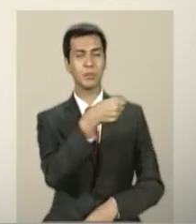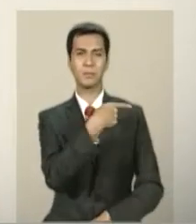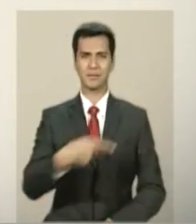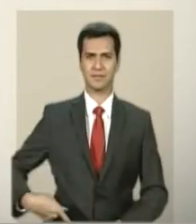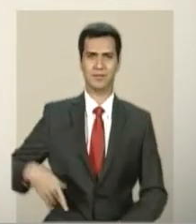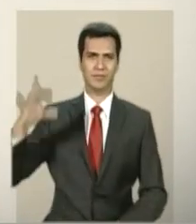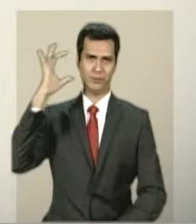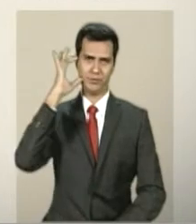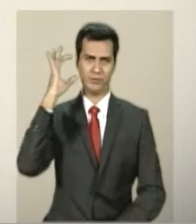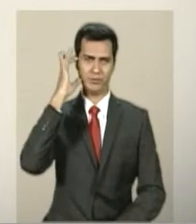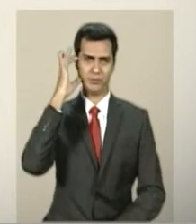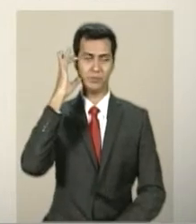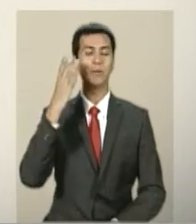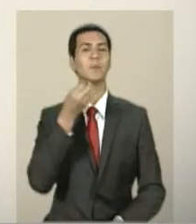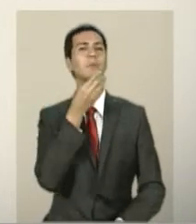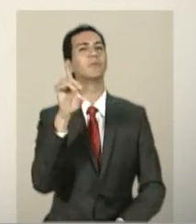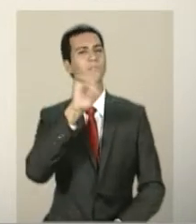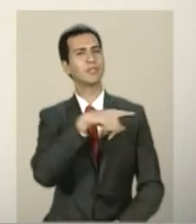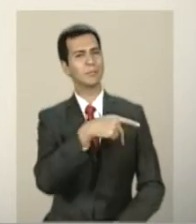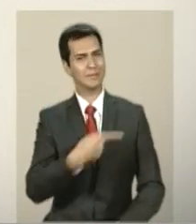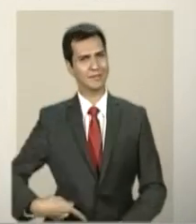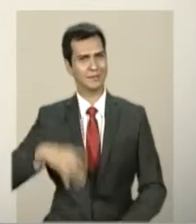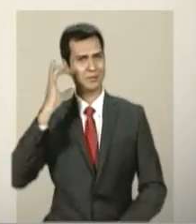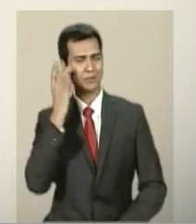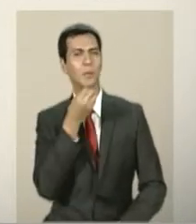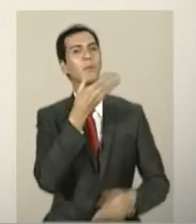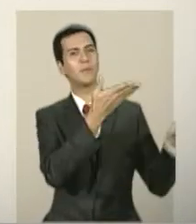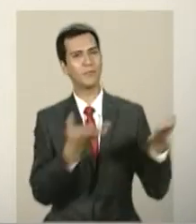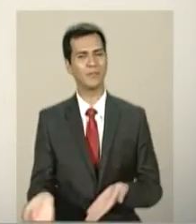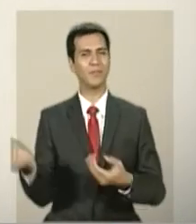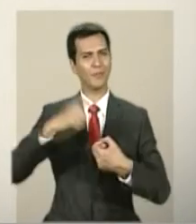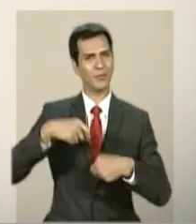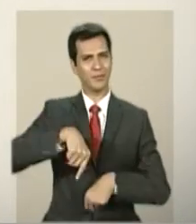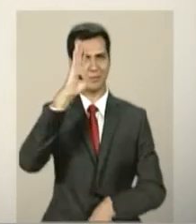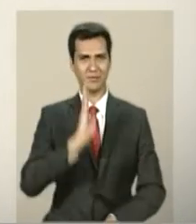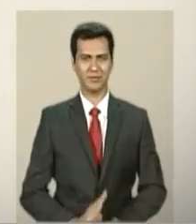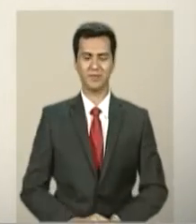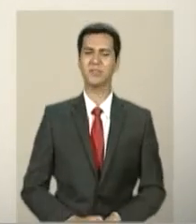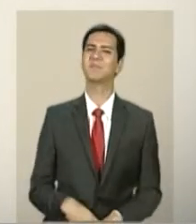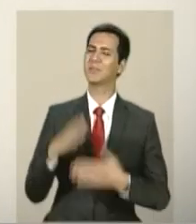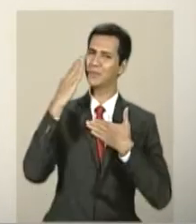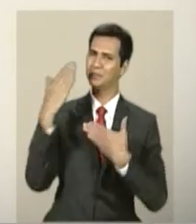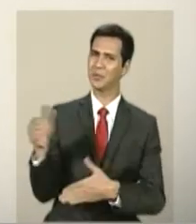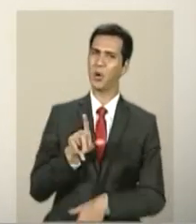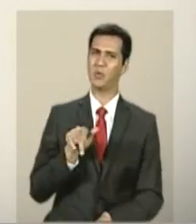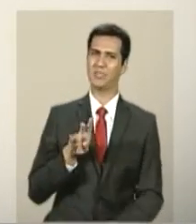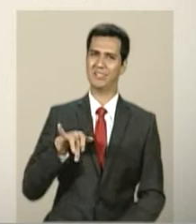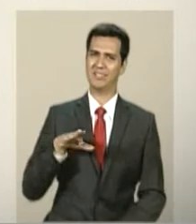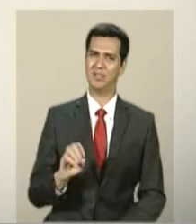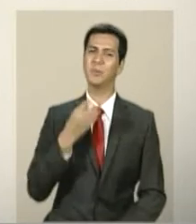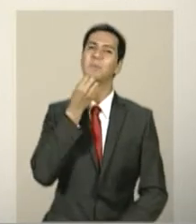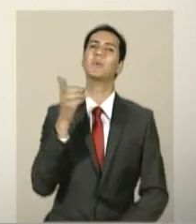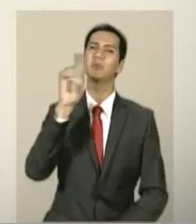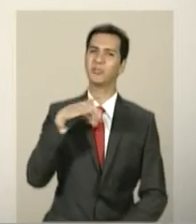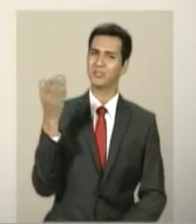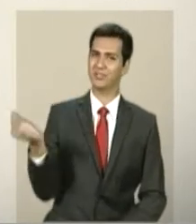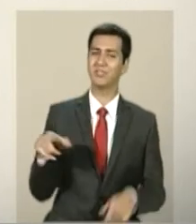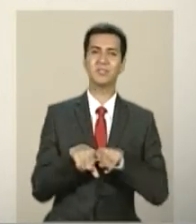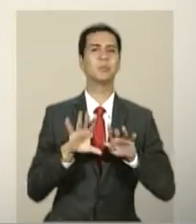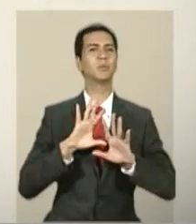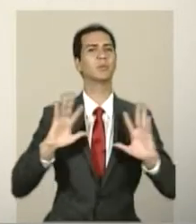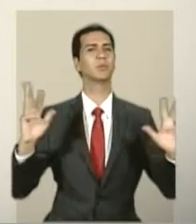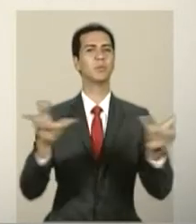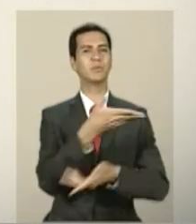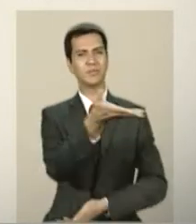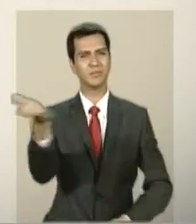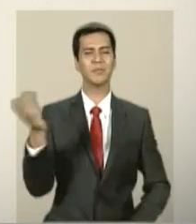com a presidenta Dilma Rousseff Bom dia presidenta bem-vinda de volta ao Brasil a Obrigada Luciano bom dia para você e